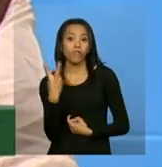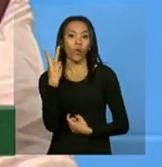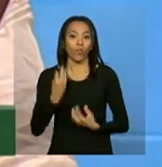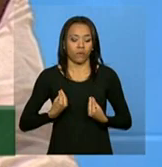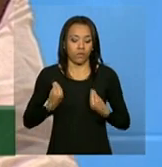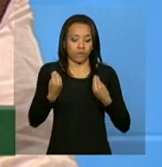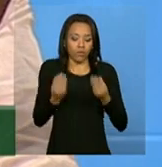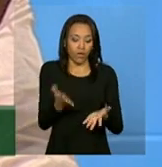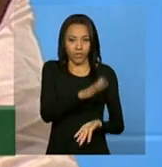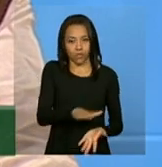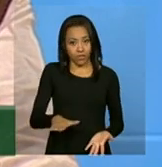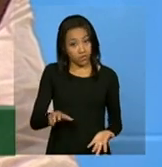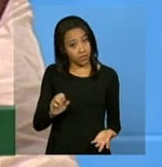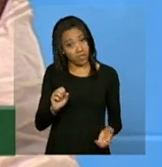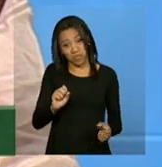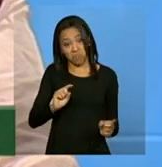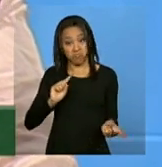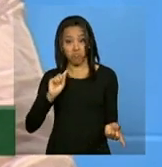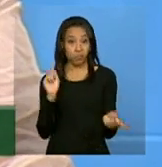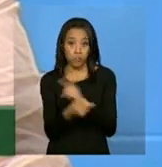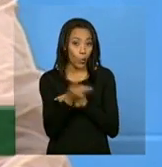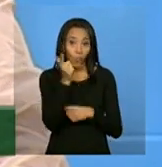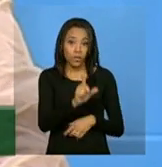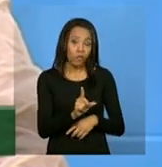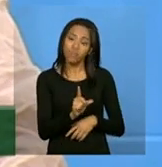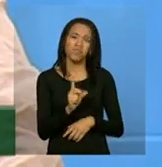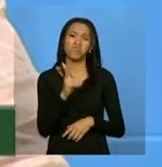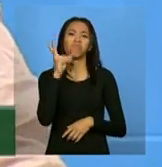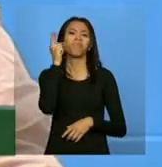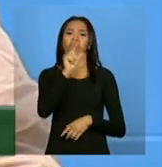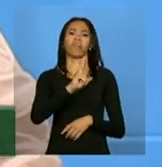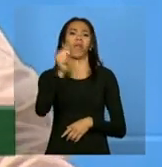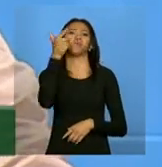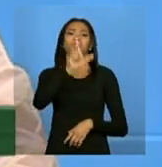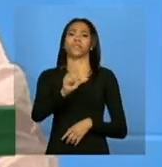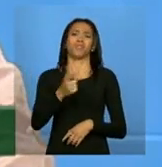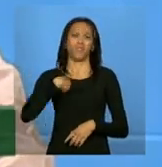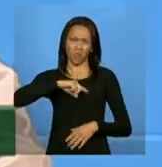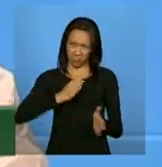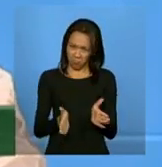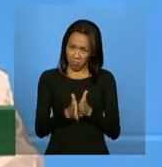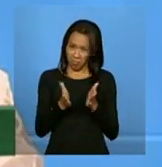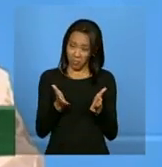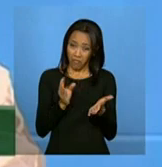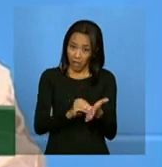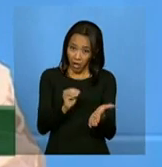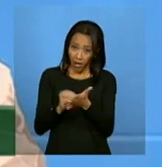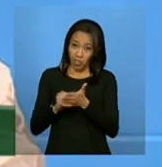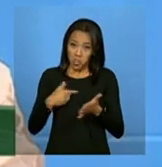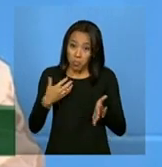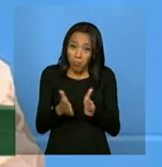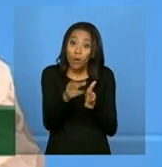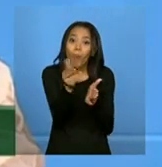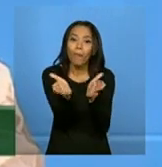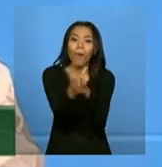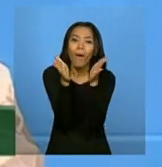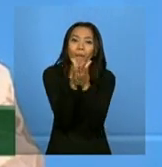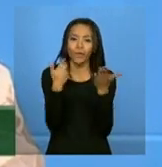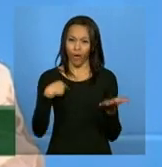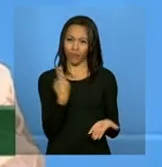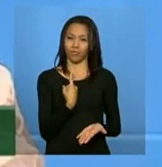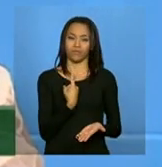fazer. Caso contrário, nós não vamos conseguir chegar lá. E nós não somos tão pobres assim. Inclusive, eu diria isso claramente.